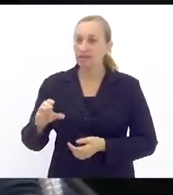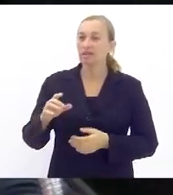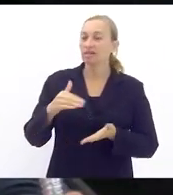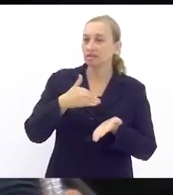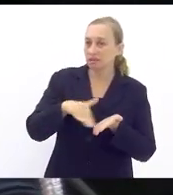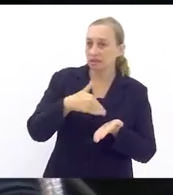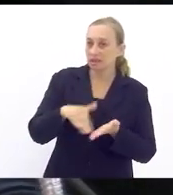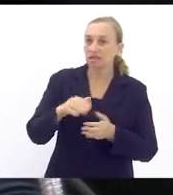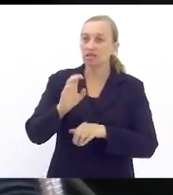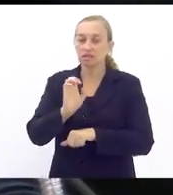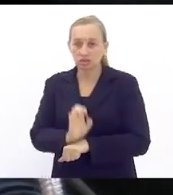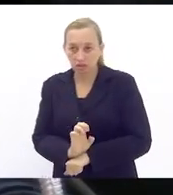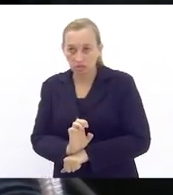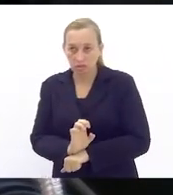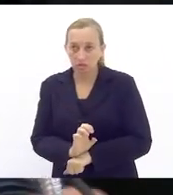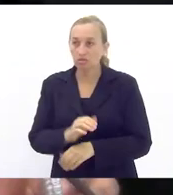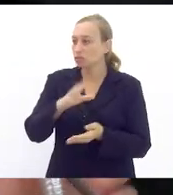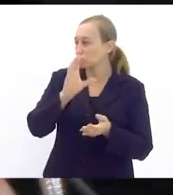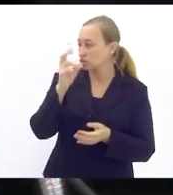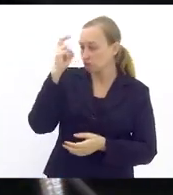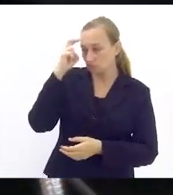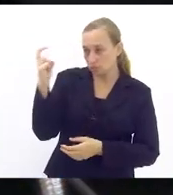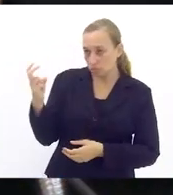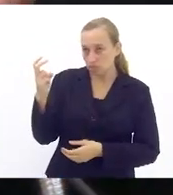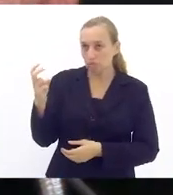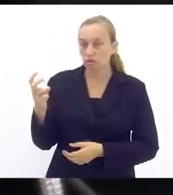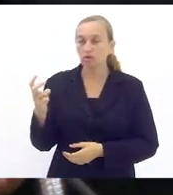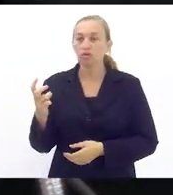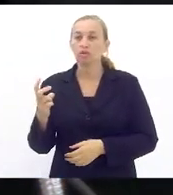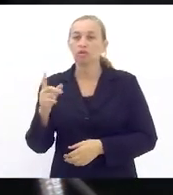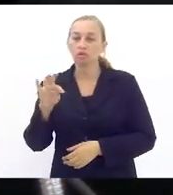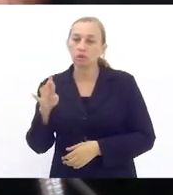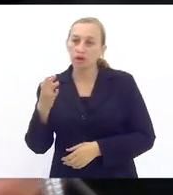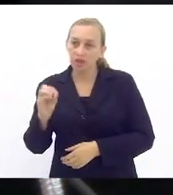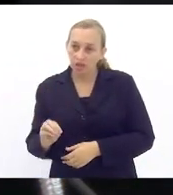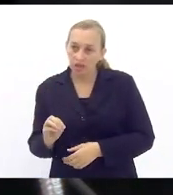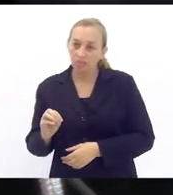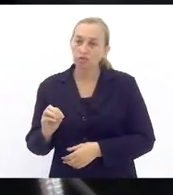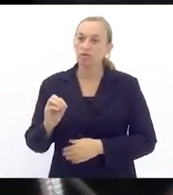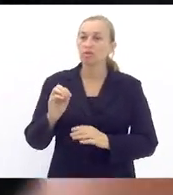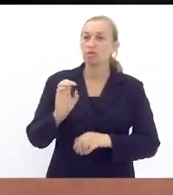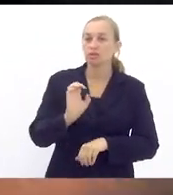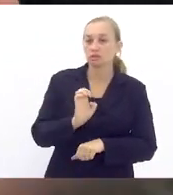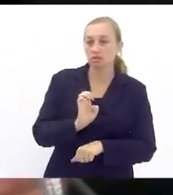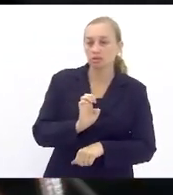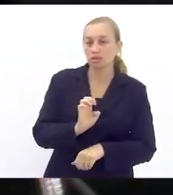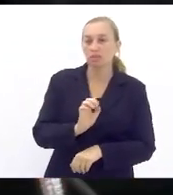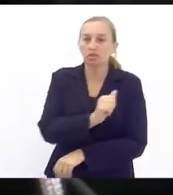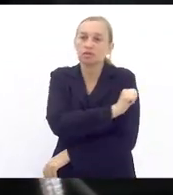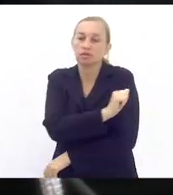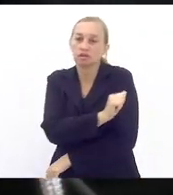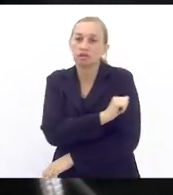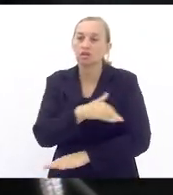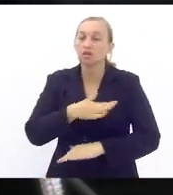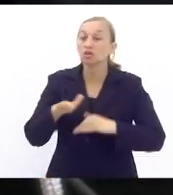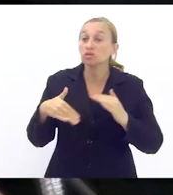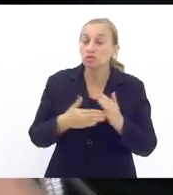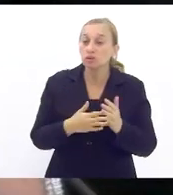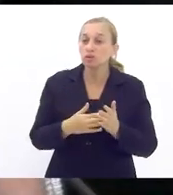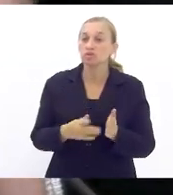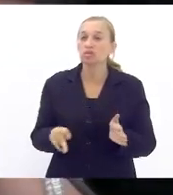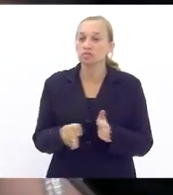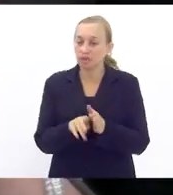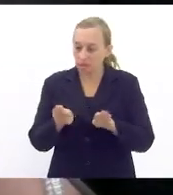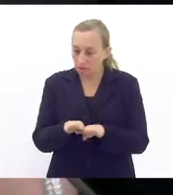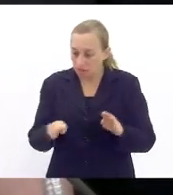Estadual de cultura do grêmio estudantil da direção da escola enfim de todos aqueles que compuseram aqui a mesa